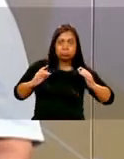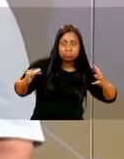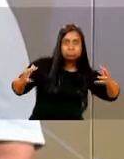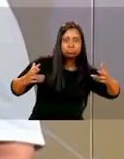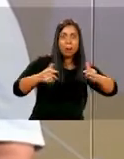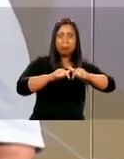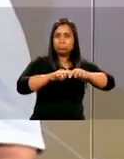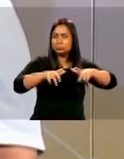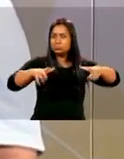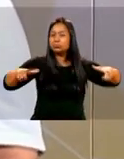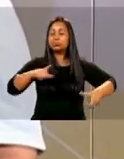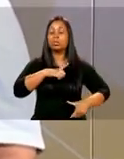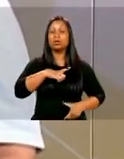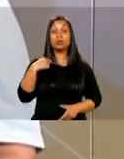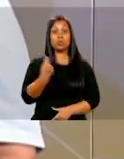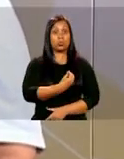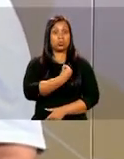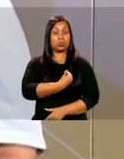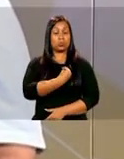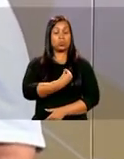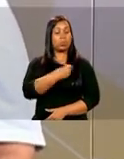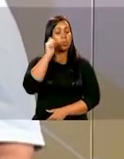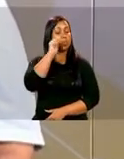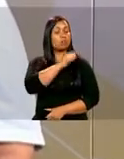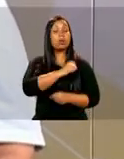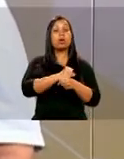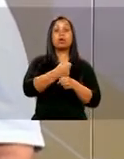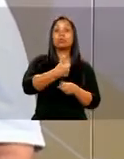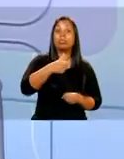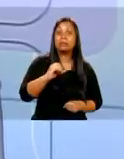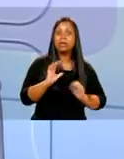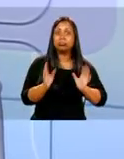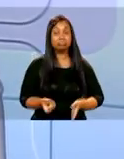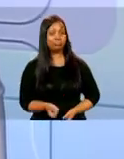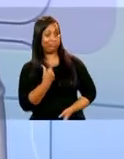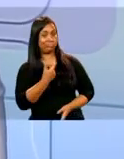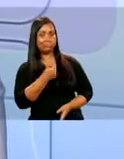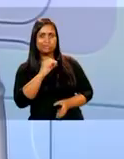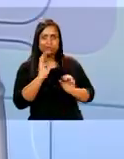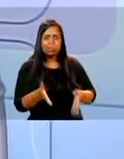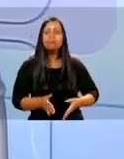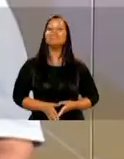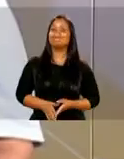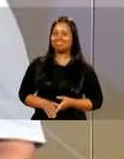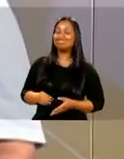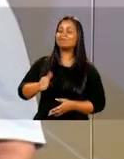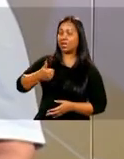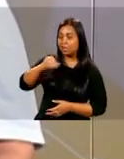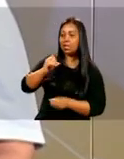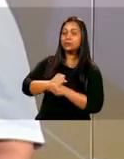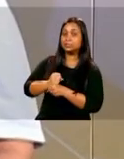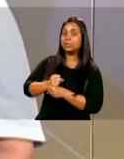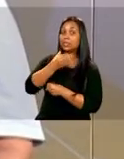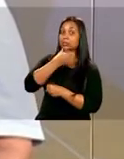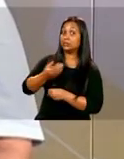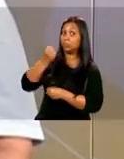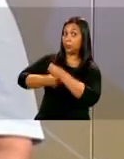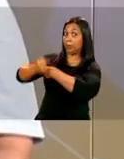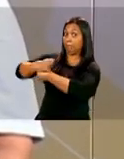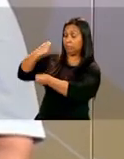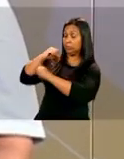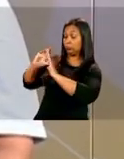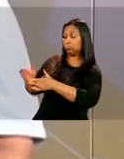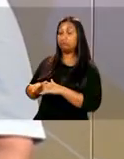maior. Estamos em Rio Preto há 10 anos. Nossa, já faz 10 anos. Fez 10 anos em dezembro do ano